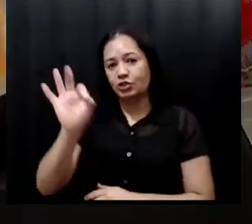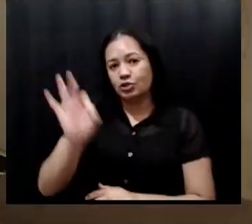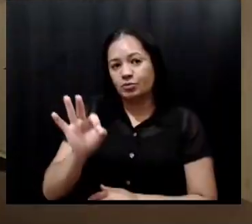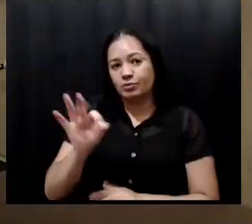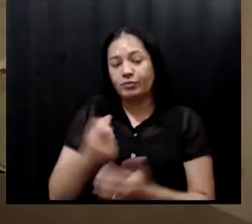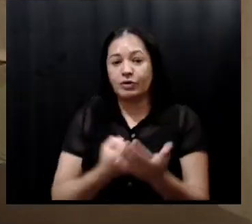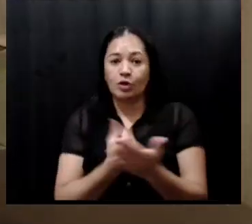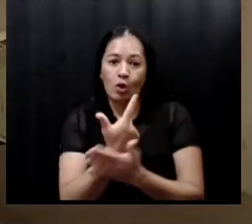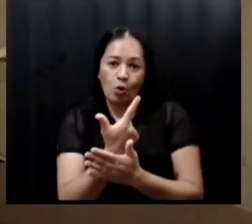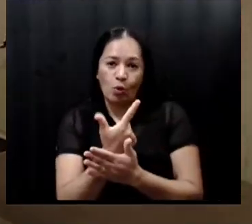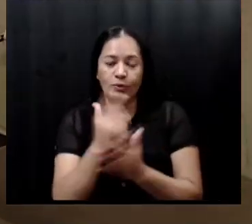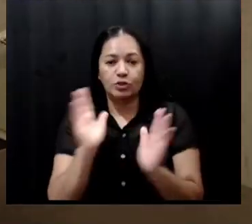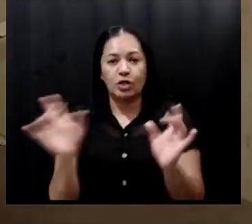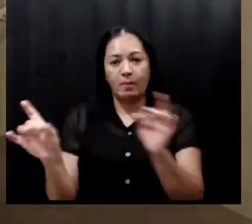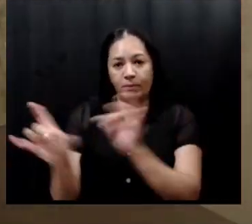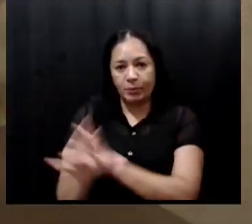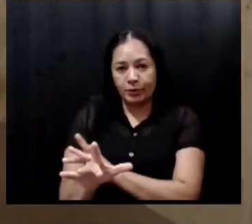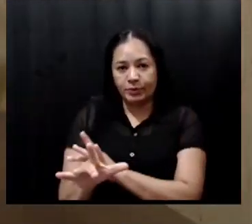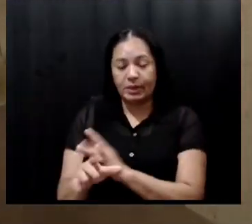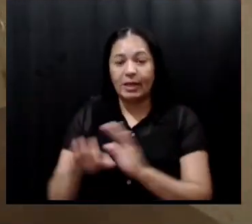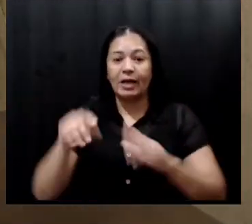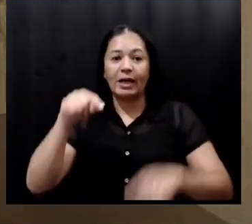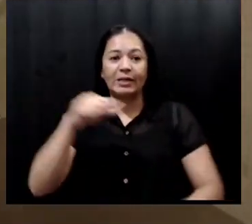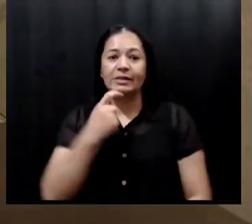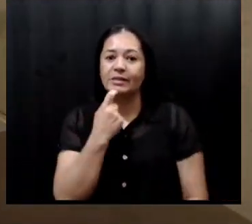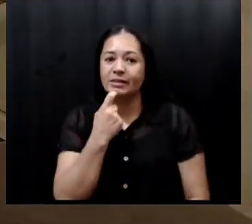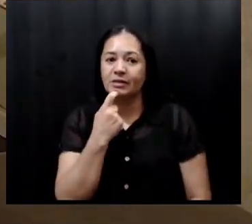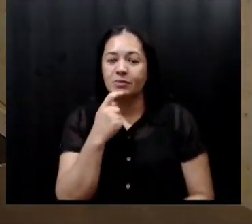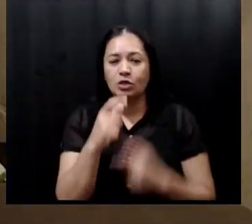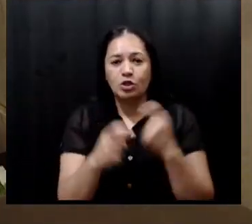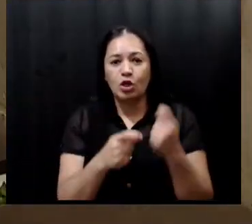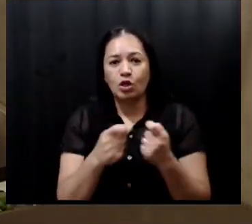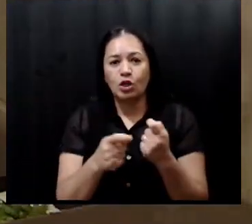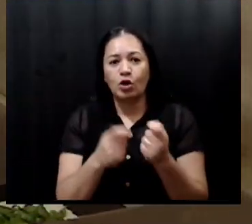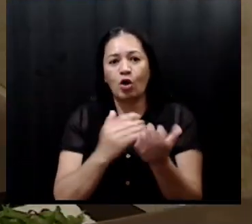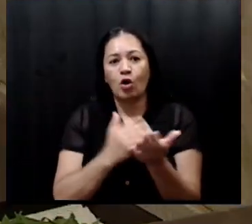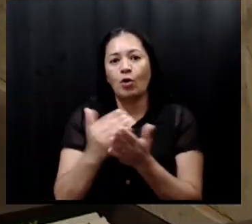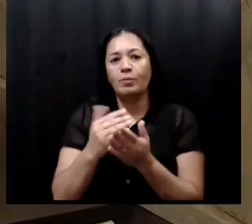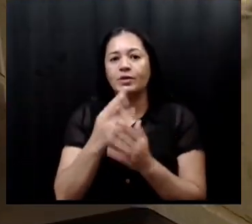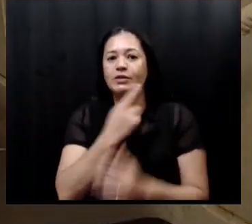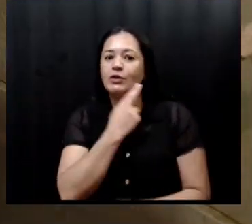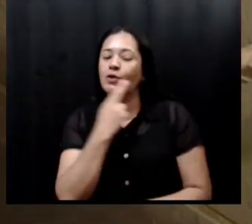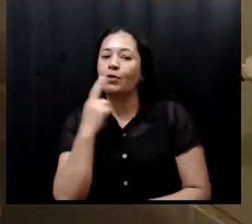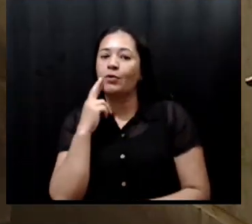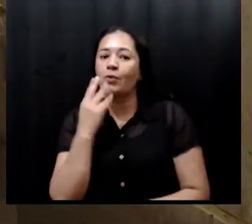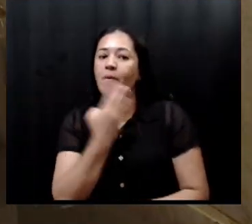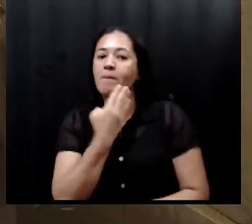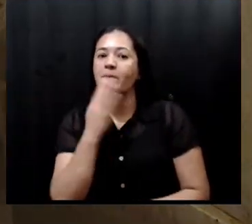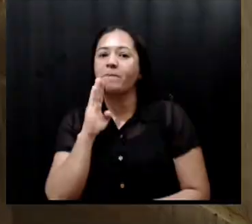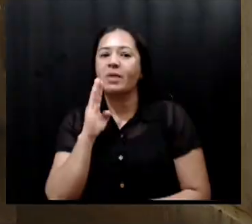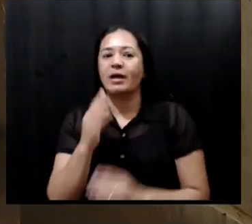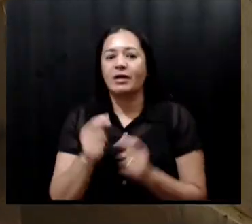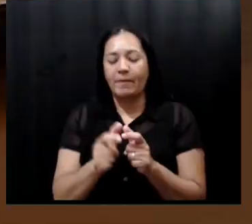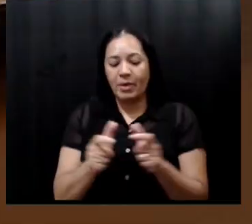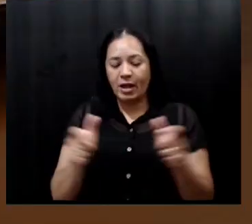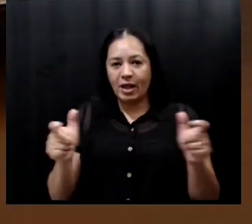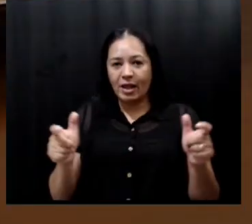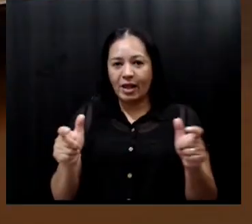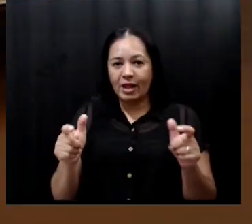pronta. Em Campinas, um negócio começou como um bar e ampliou o leque de opções de olho neste público que